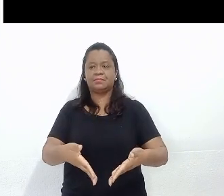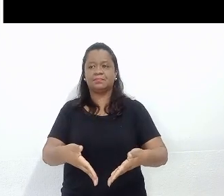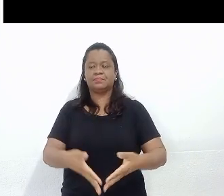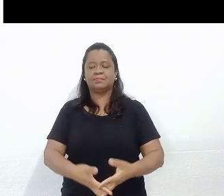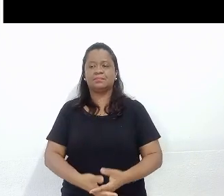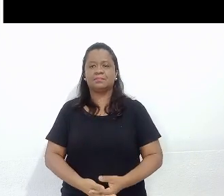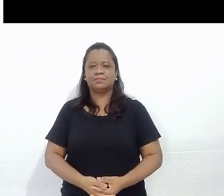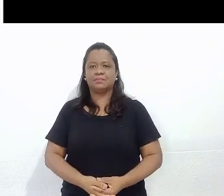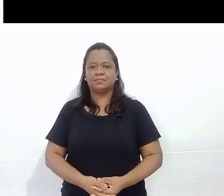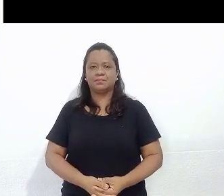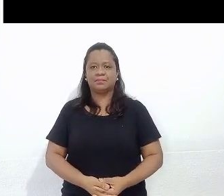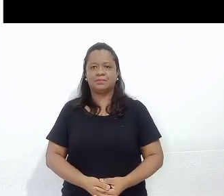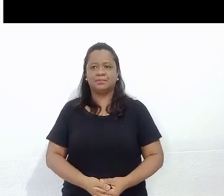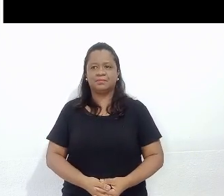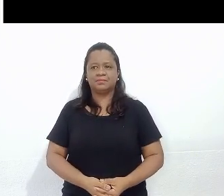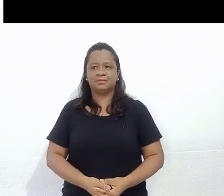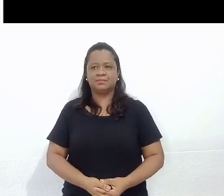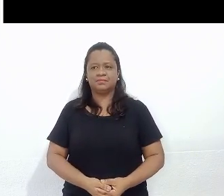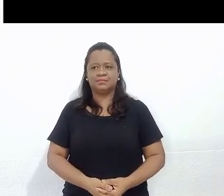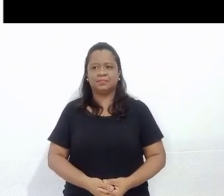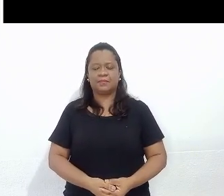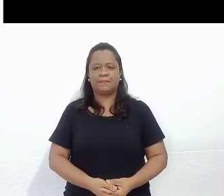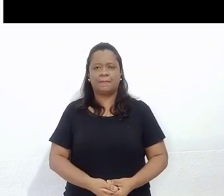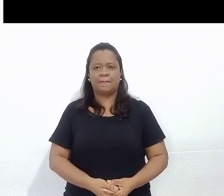gente. Então,